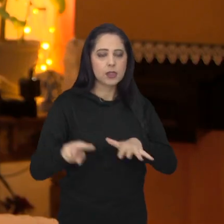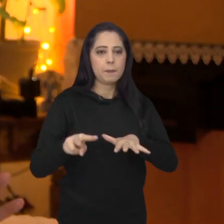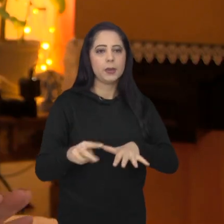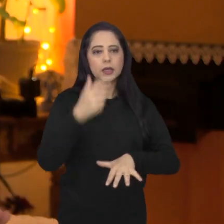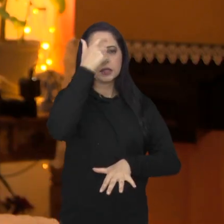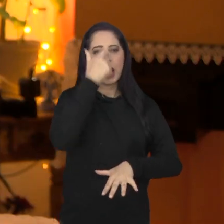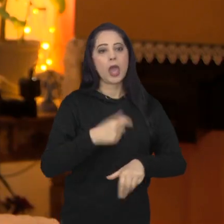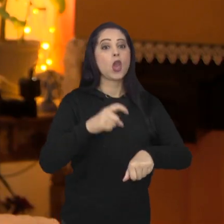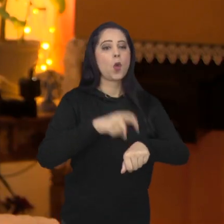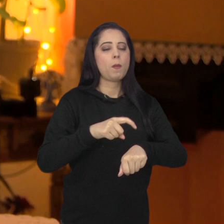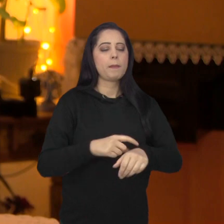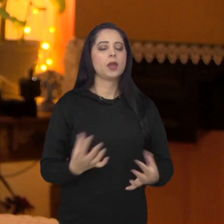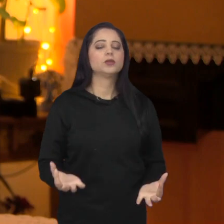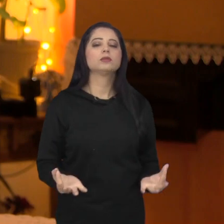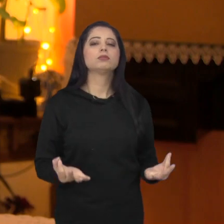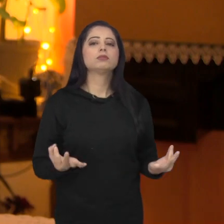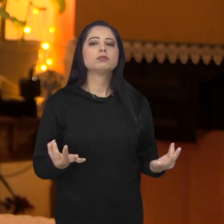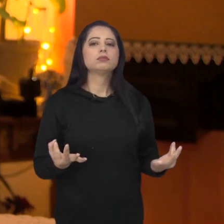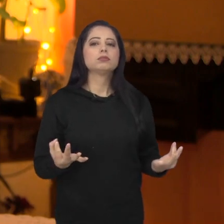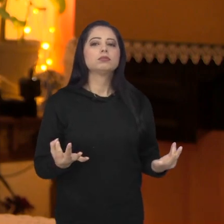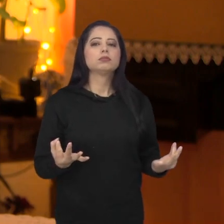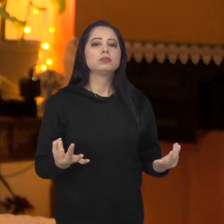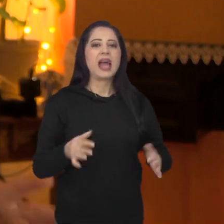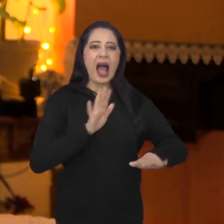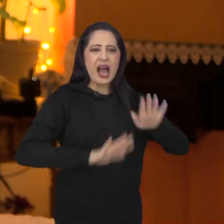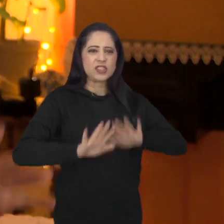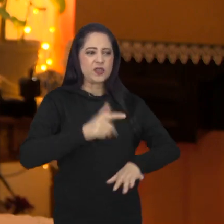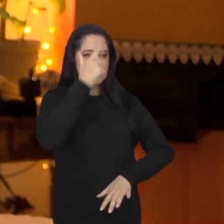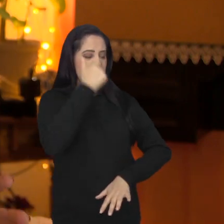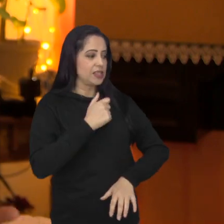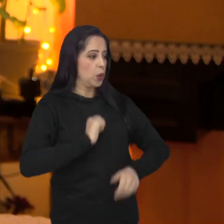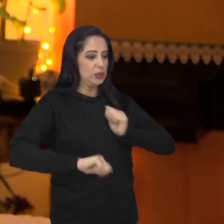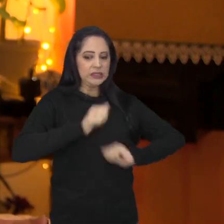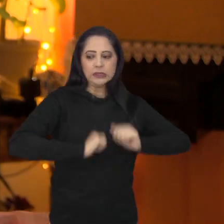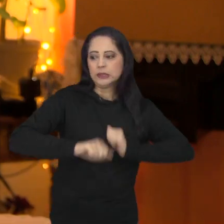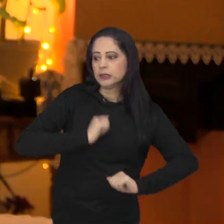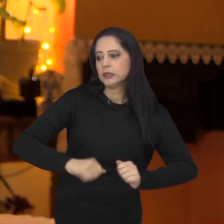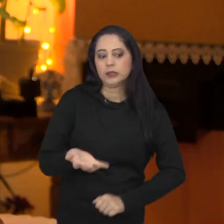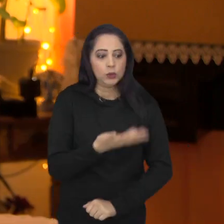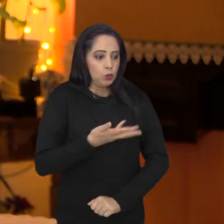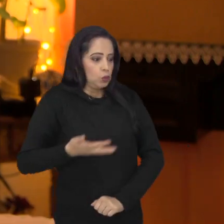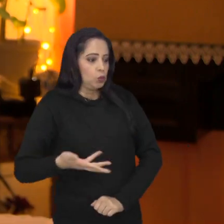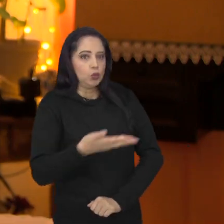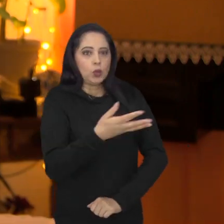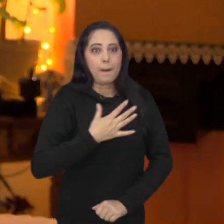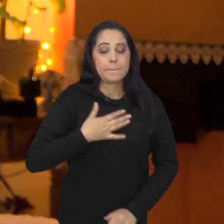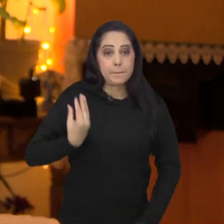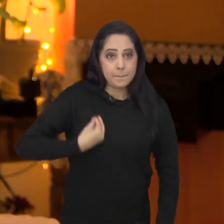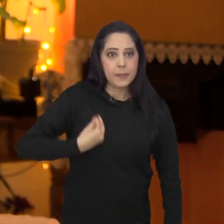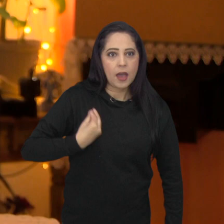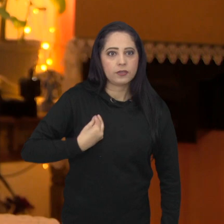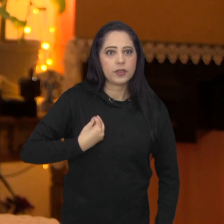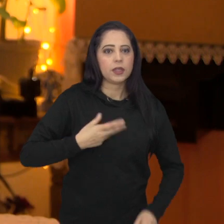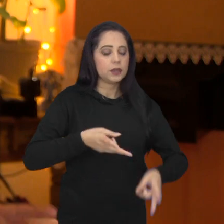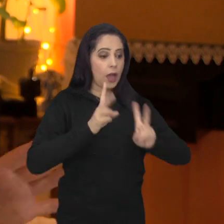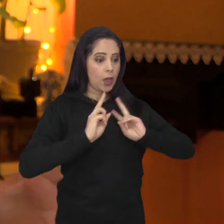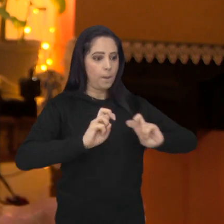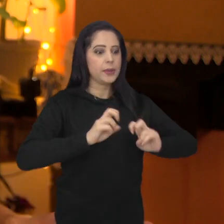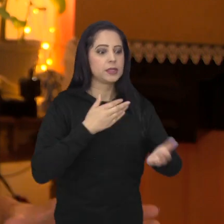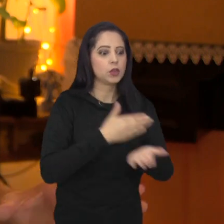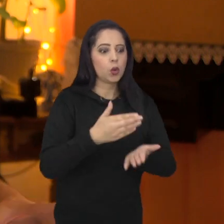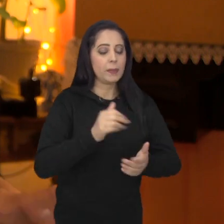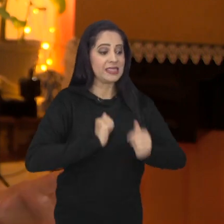eu tiro esse tempo. Na verdade, assim, às vezes quando estou muito agitada, quando tem muitas coisas acontecendo que eu percebo que